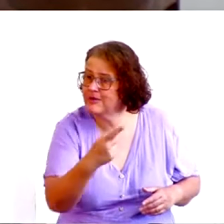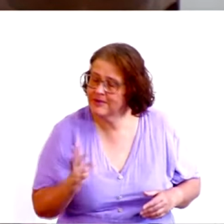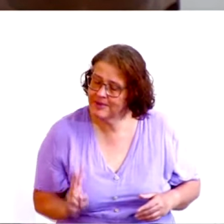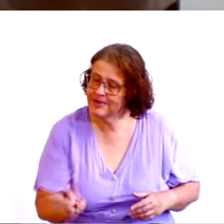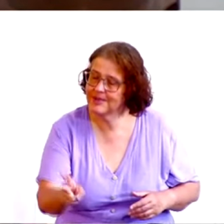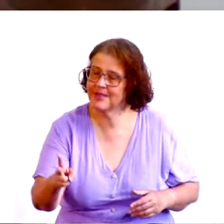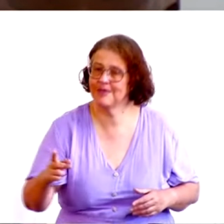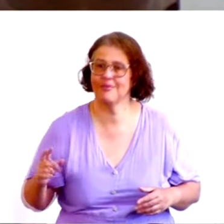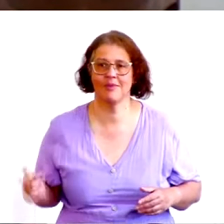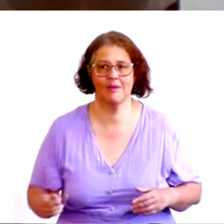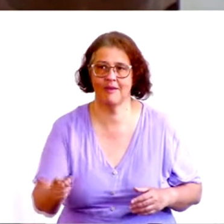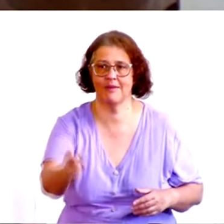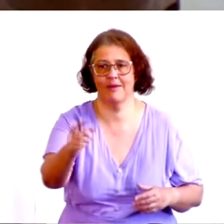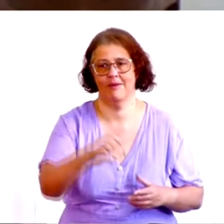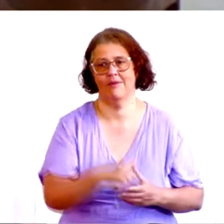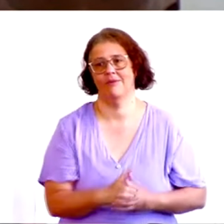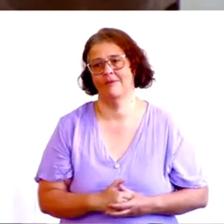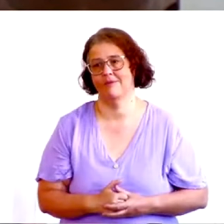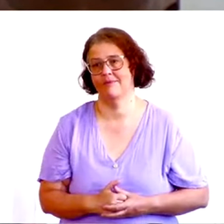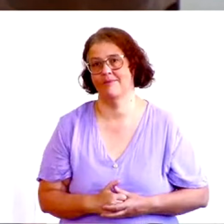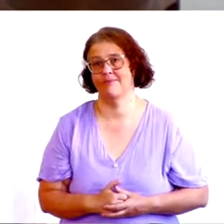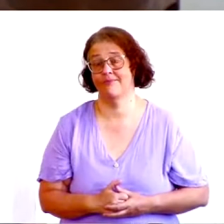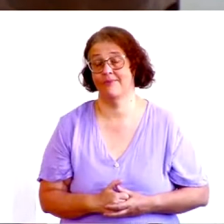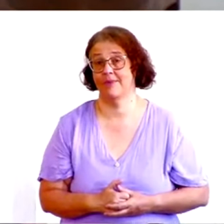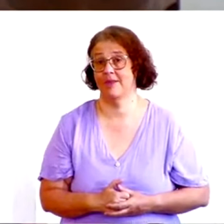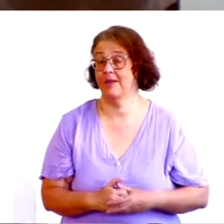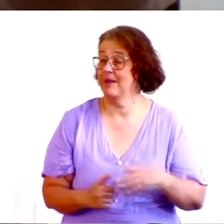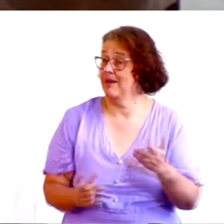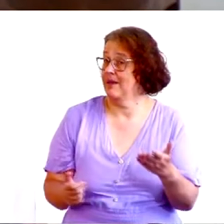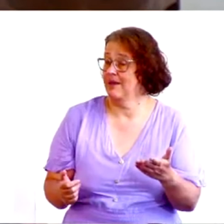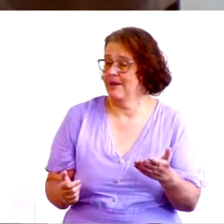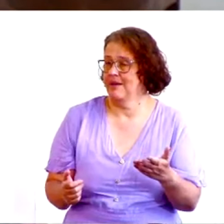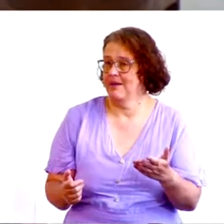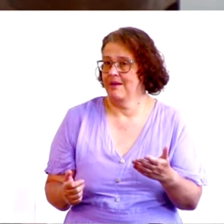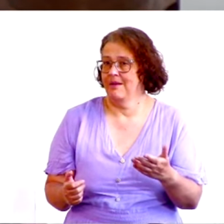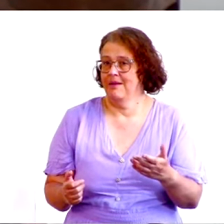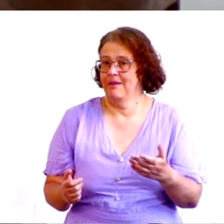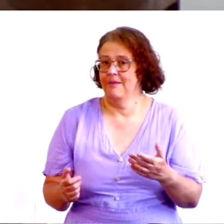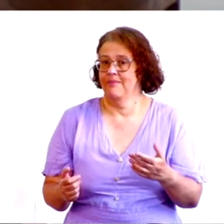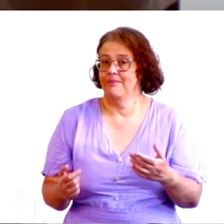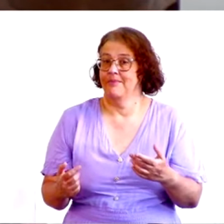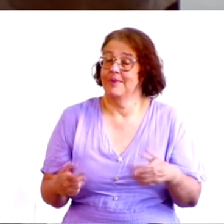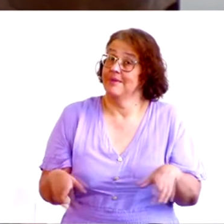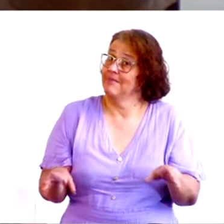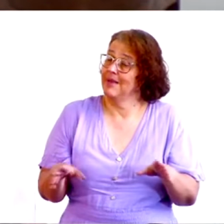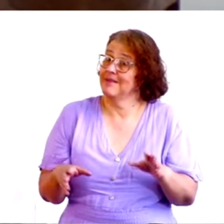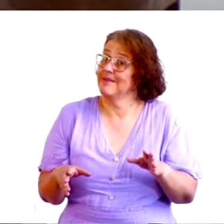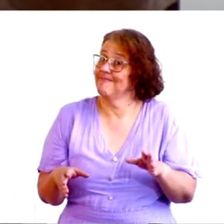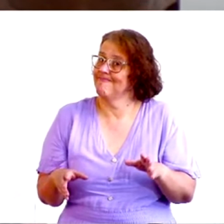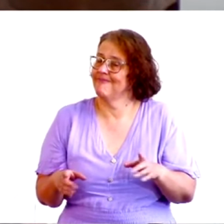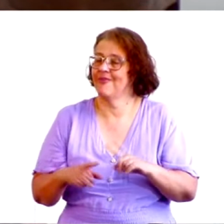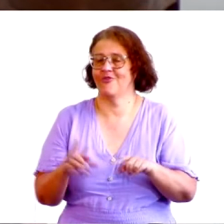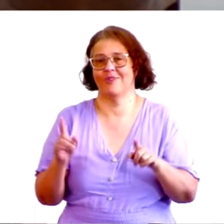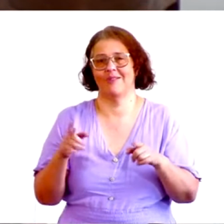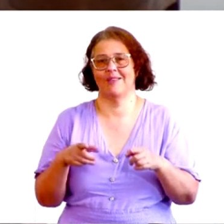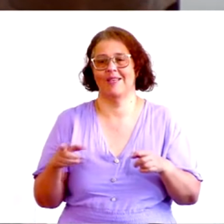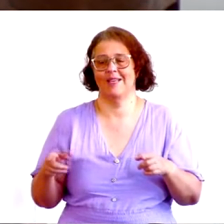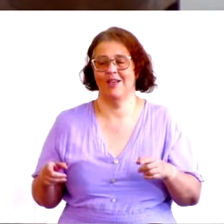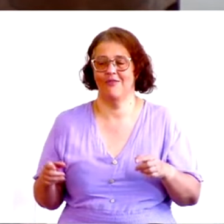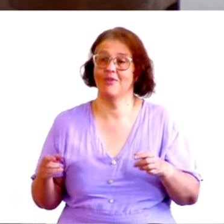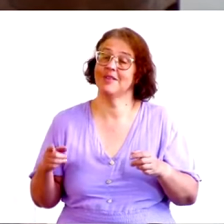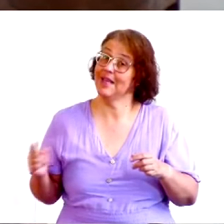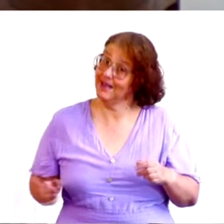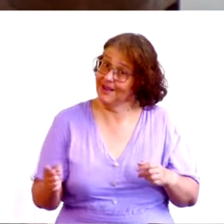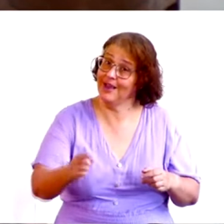com Cristo como nosso mediador ou eternos sem um Cristo como mediador Essa é a diferença entre céu e inferno